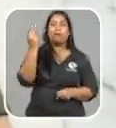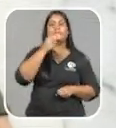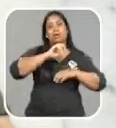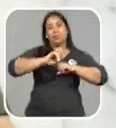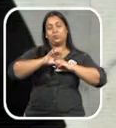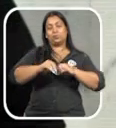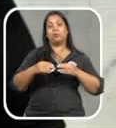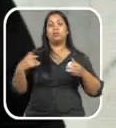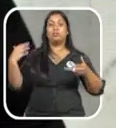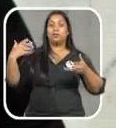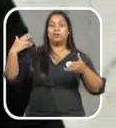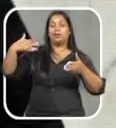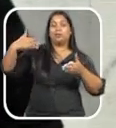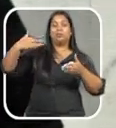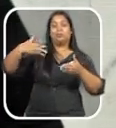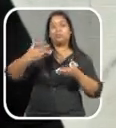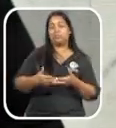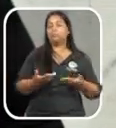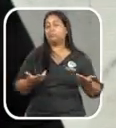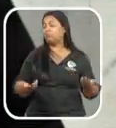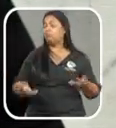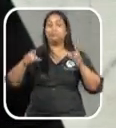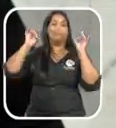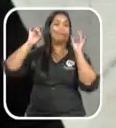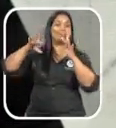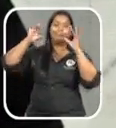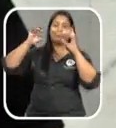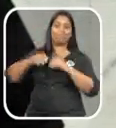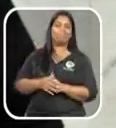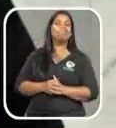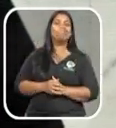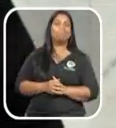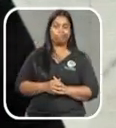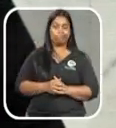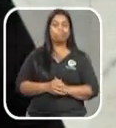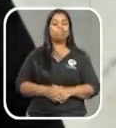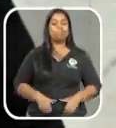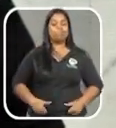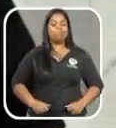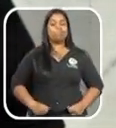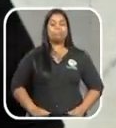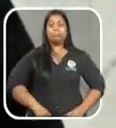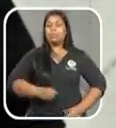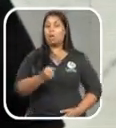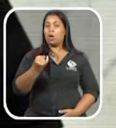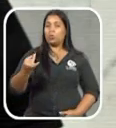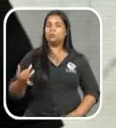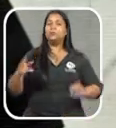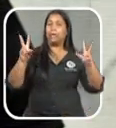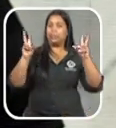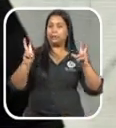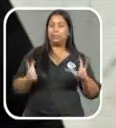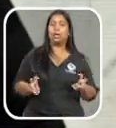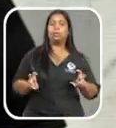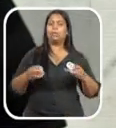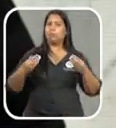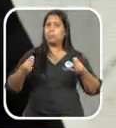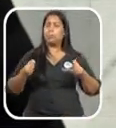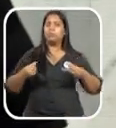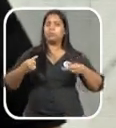abandonado. Alguns temas que foram bastante discutidos, esse ano gostaria que você comentasse